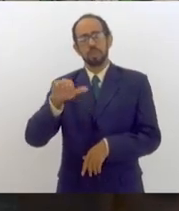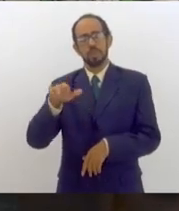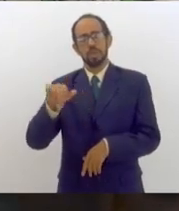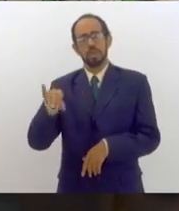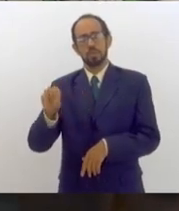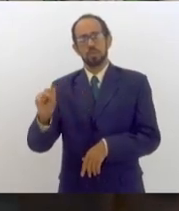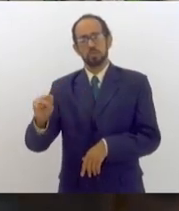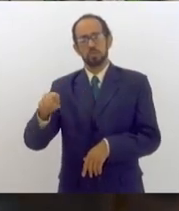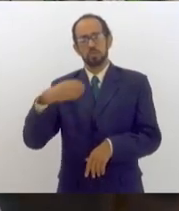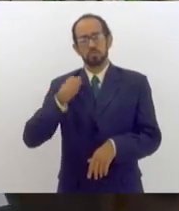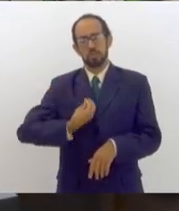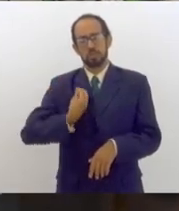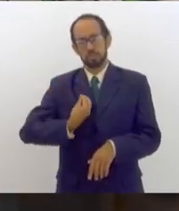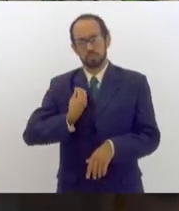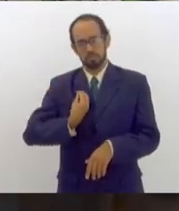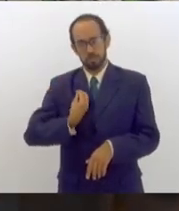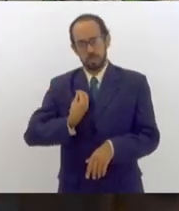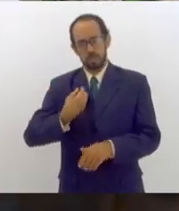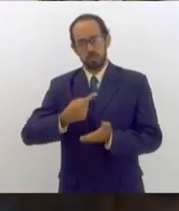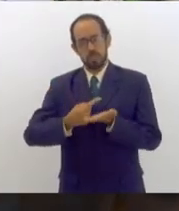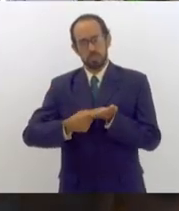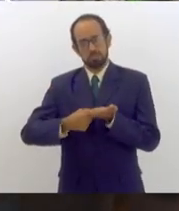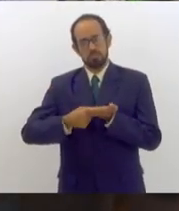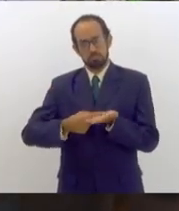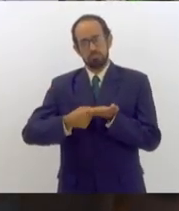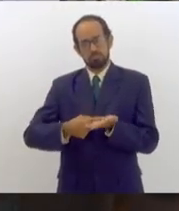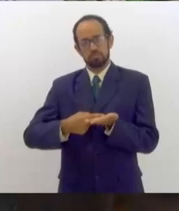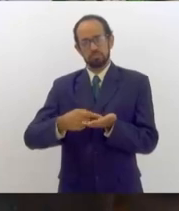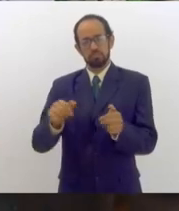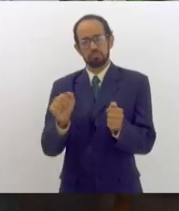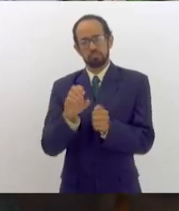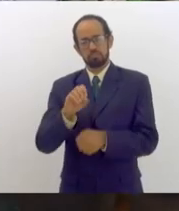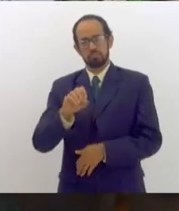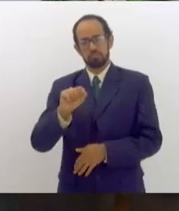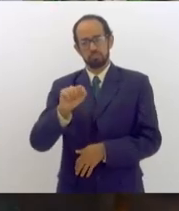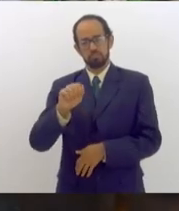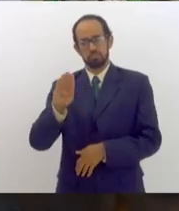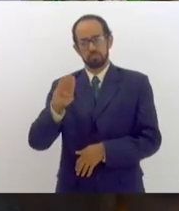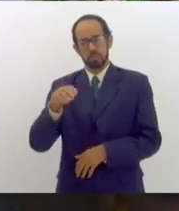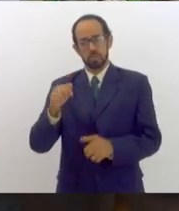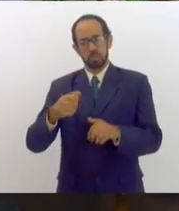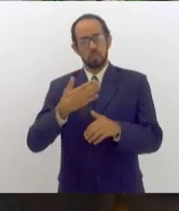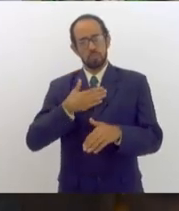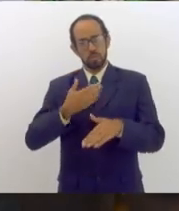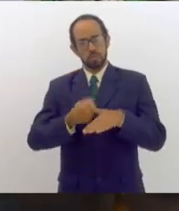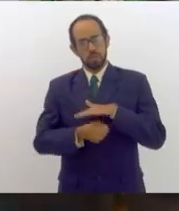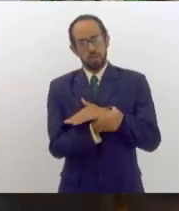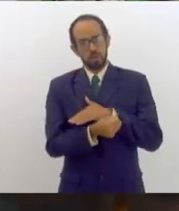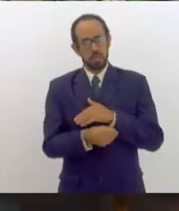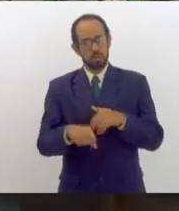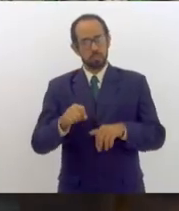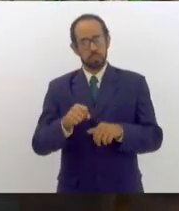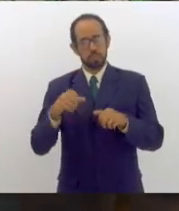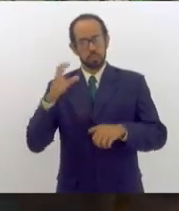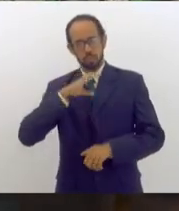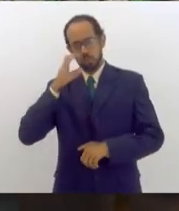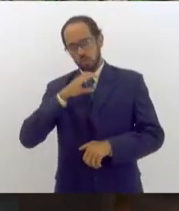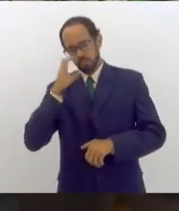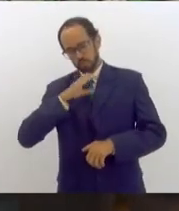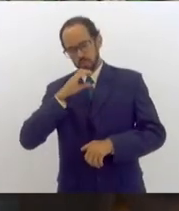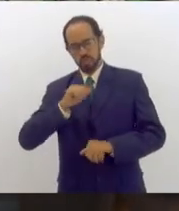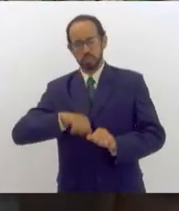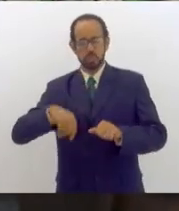também participaram das tratativas da OAB com o meu mandato no sentido de dar celeridade